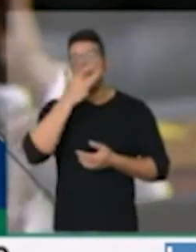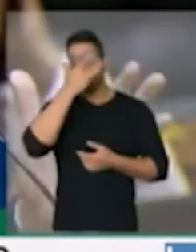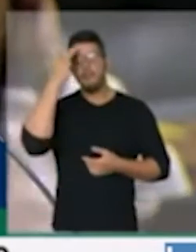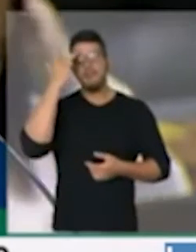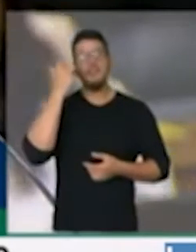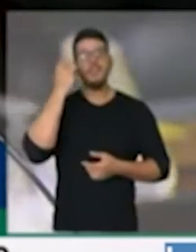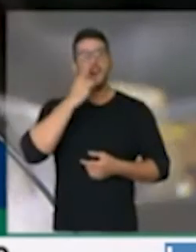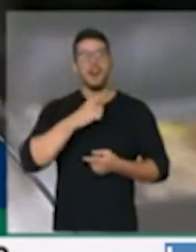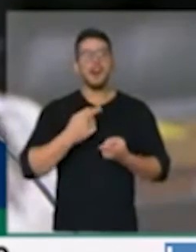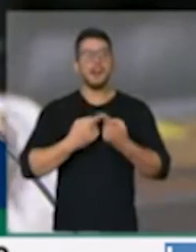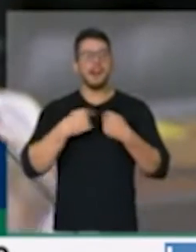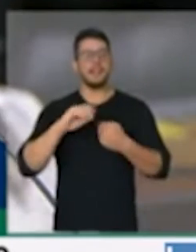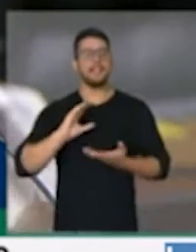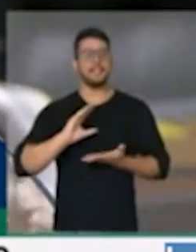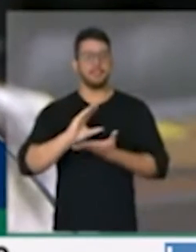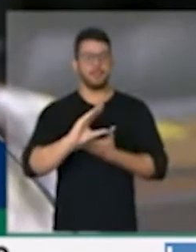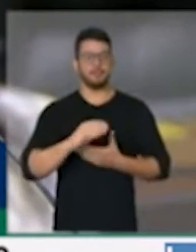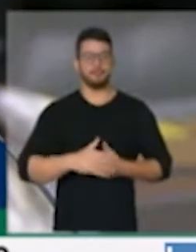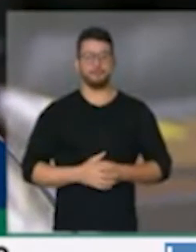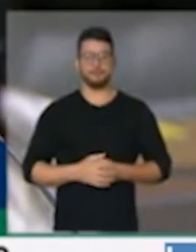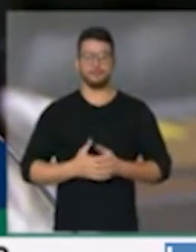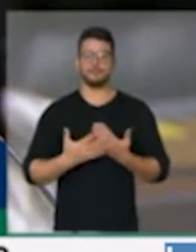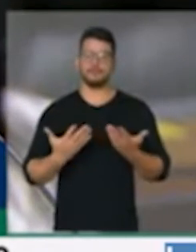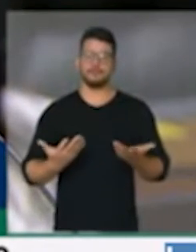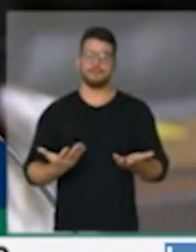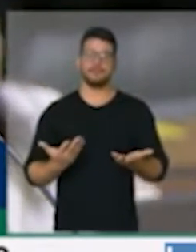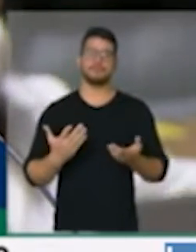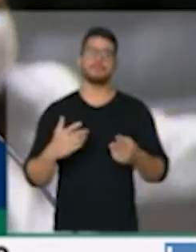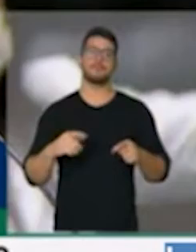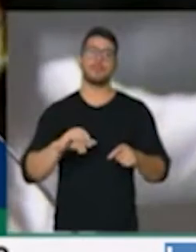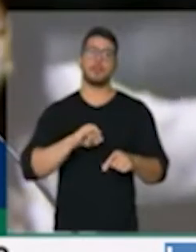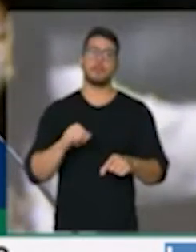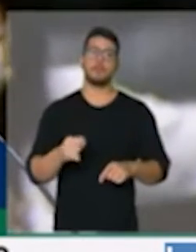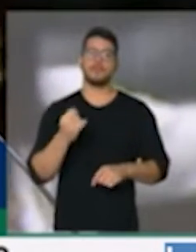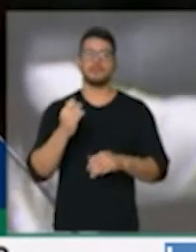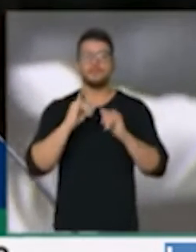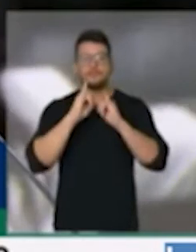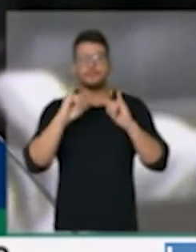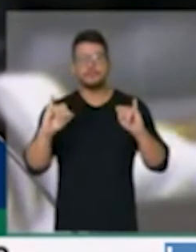Por último, senhor presidente, registro com pesar o falecimento